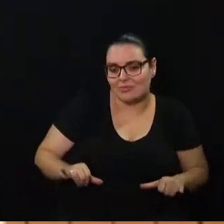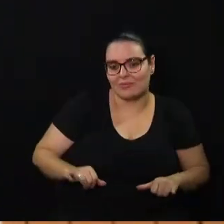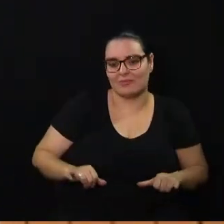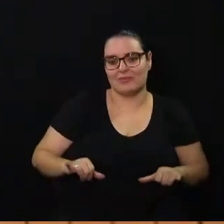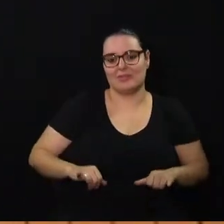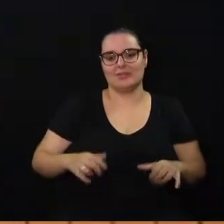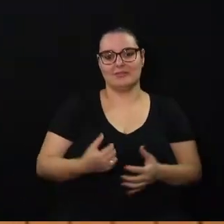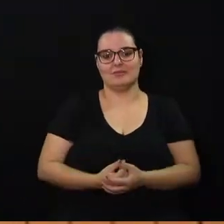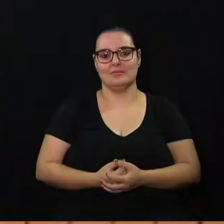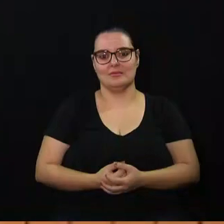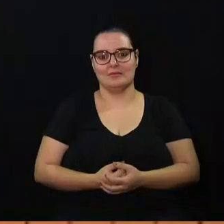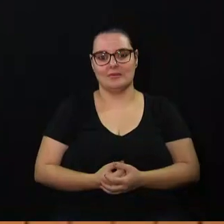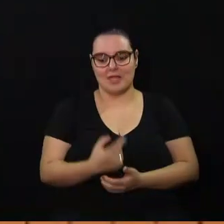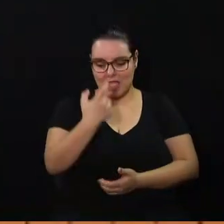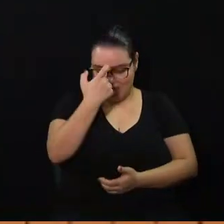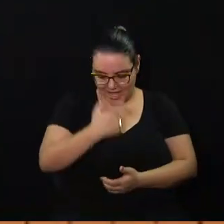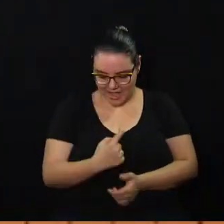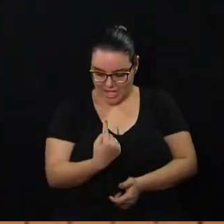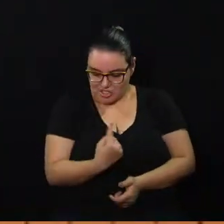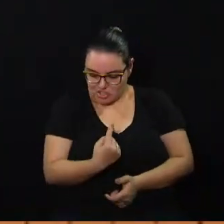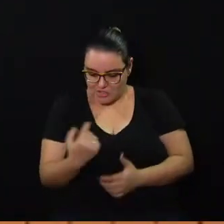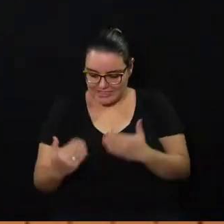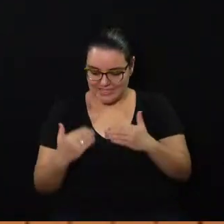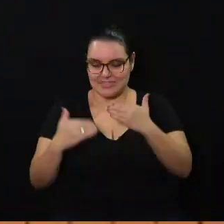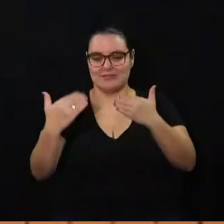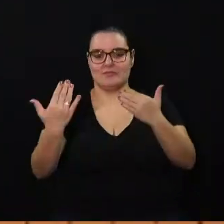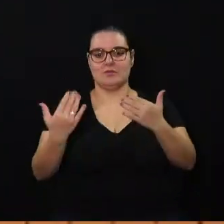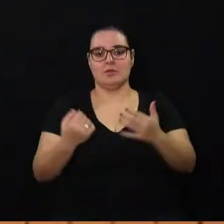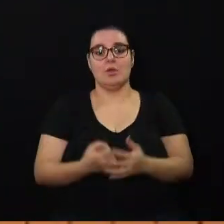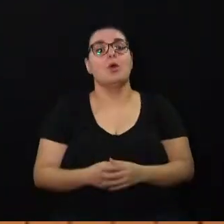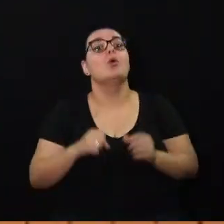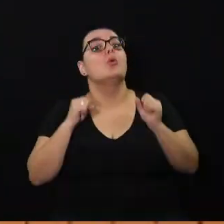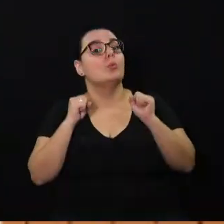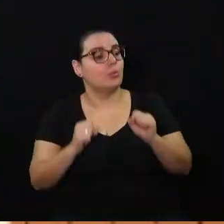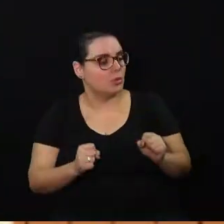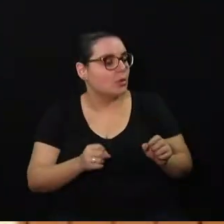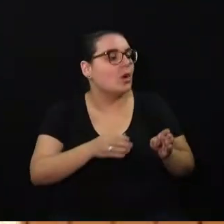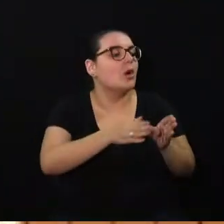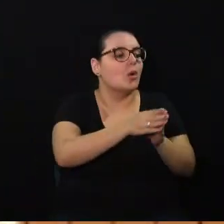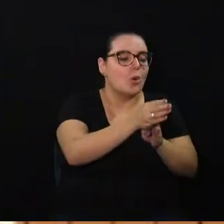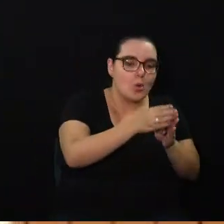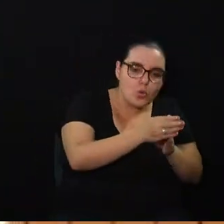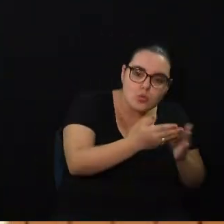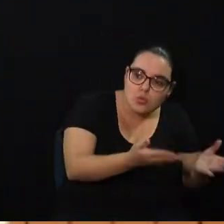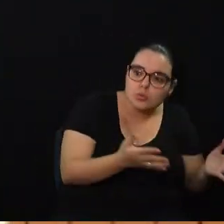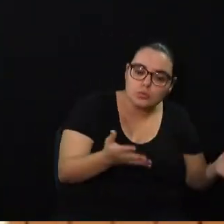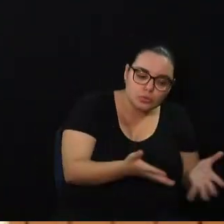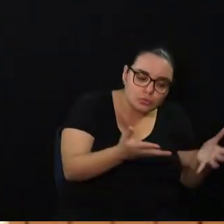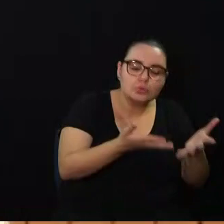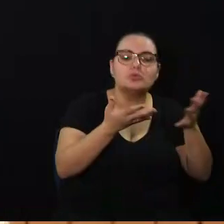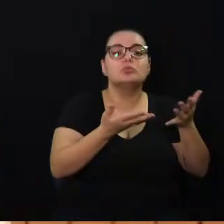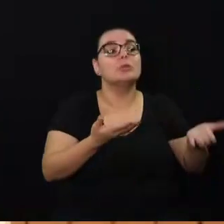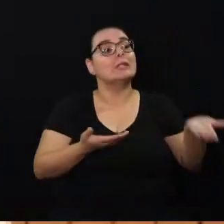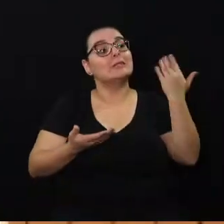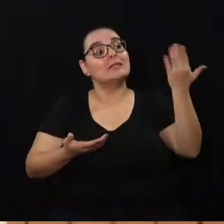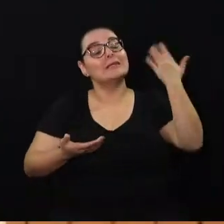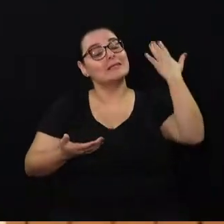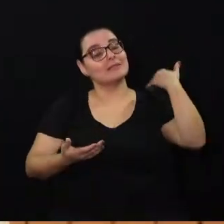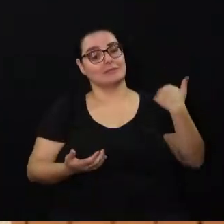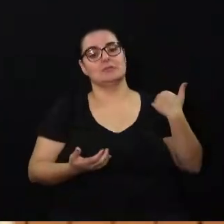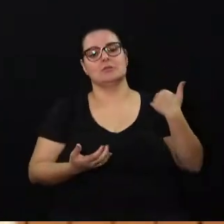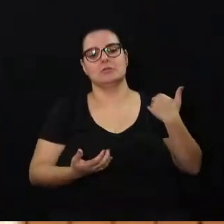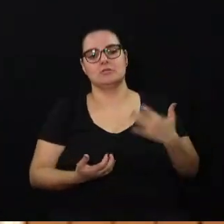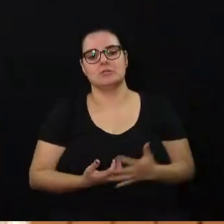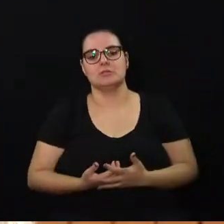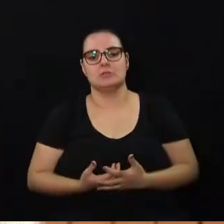si só desenvolver tudo isso então muitas vezes ele poderia sim já ter sido instruídos já ter sido estimulado pra que é